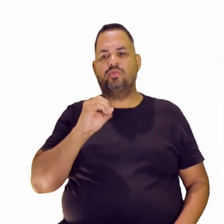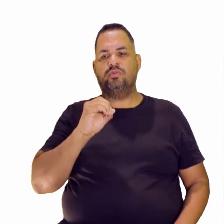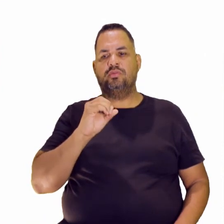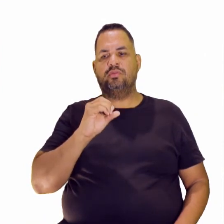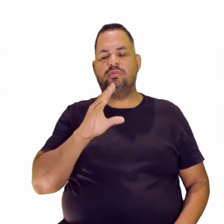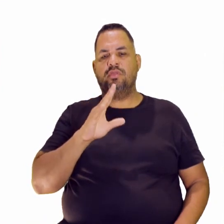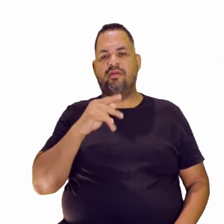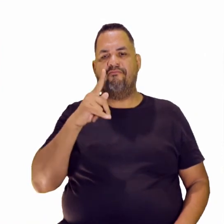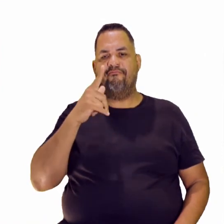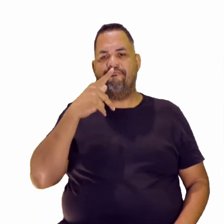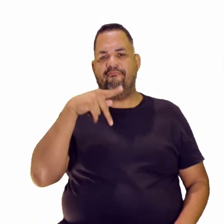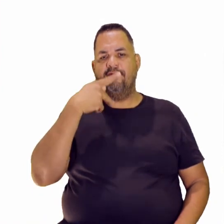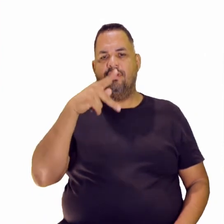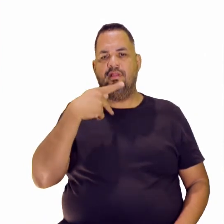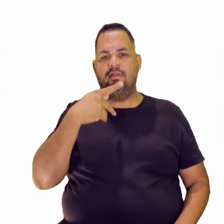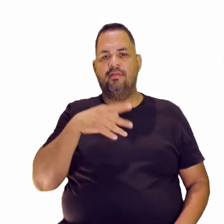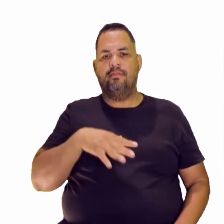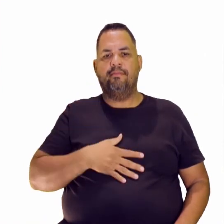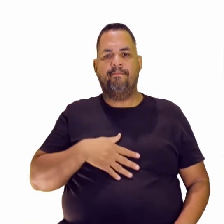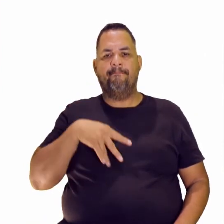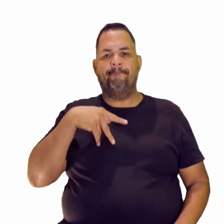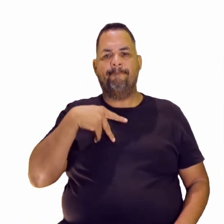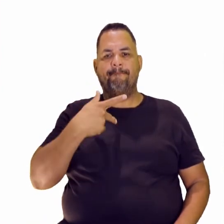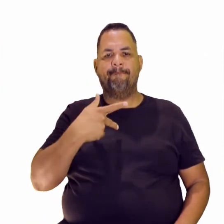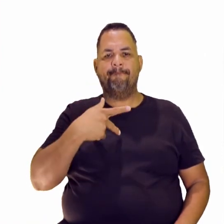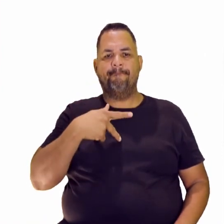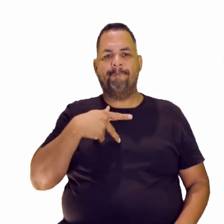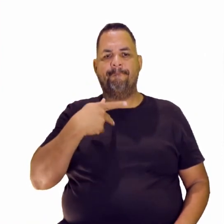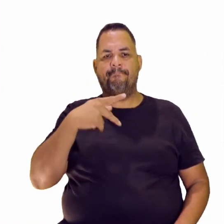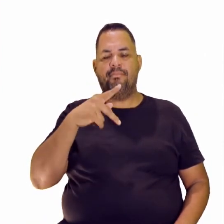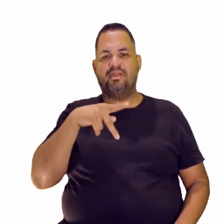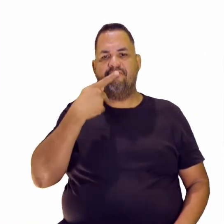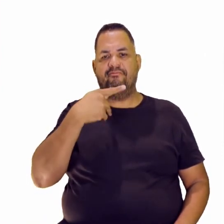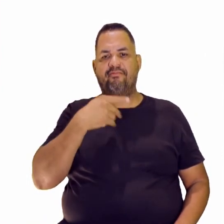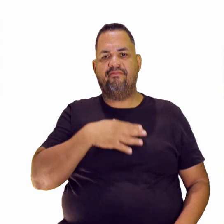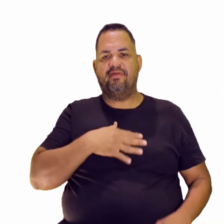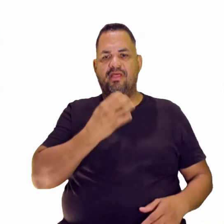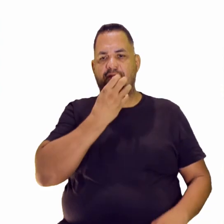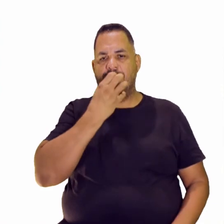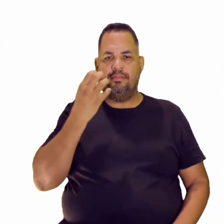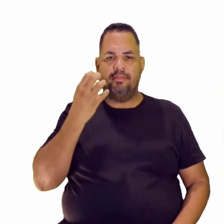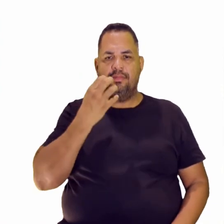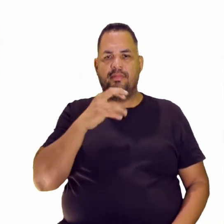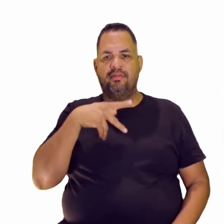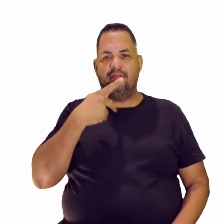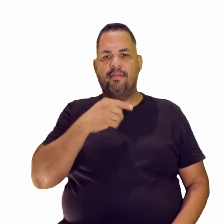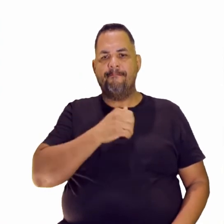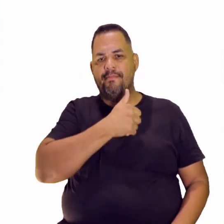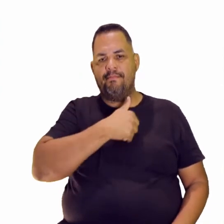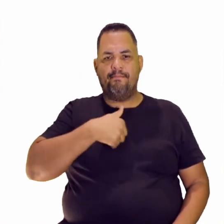Para dizerem milho, dizem mil. Para dizerem melhor,